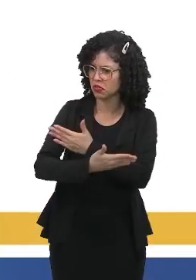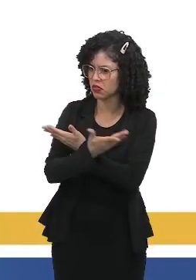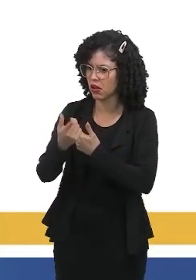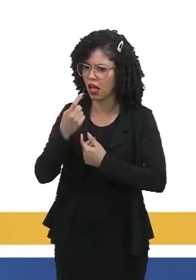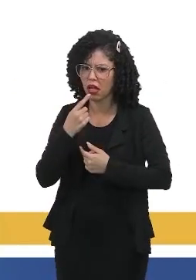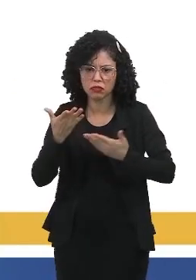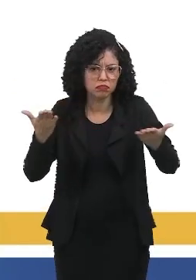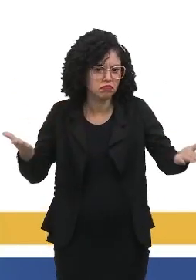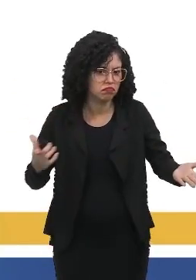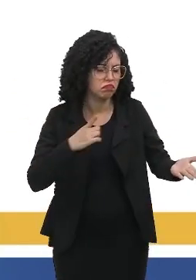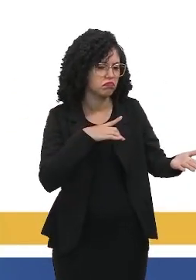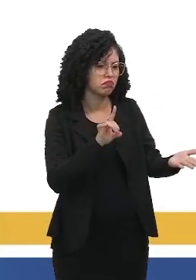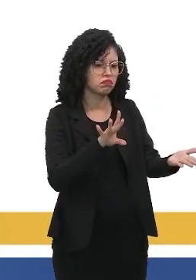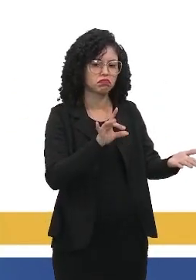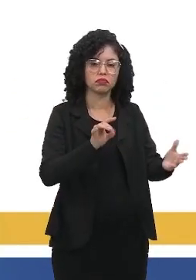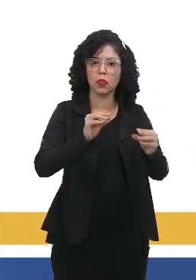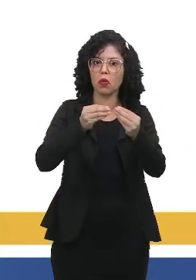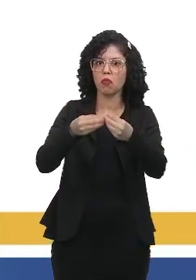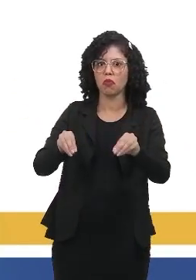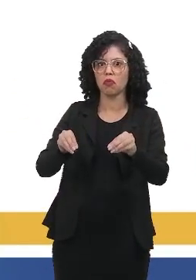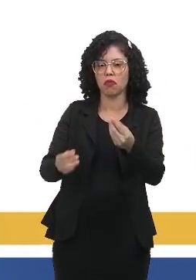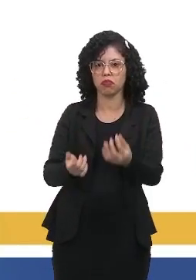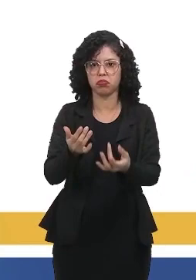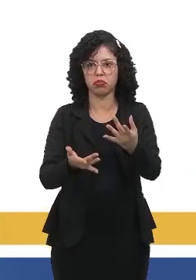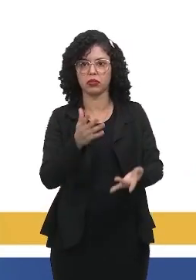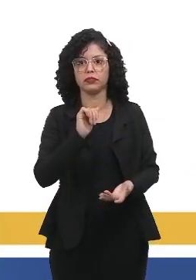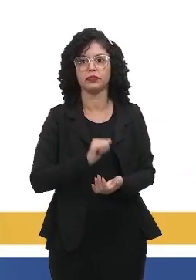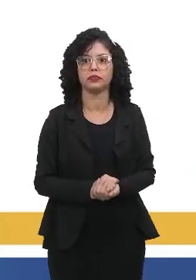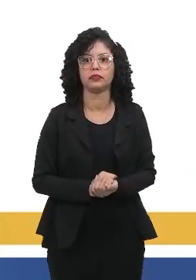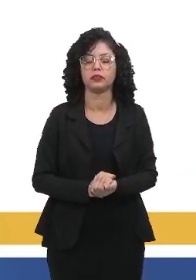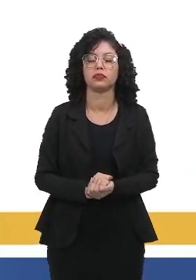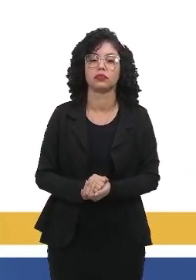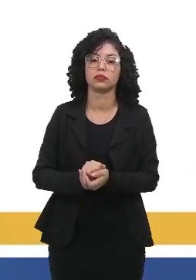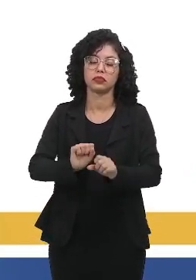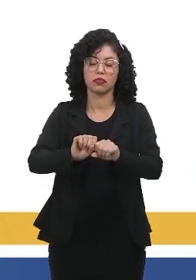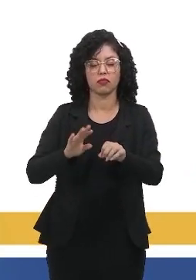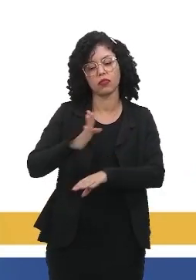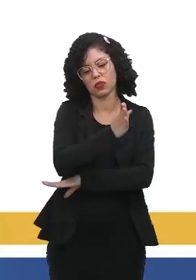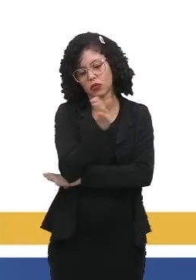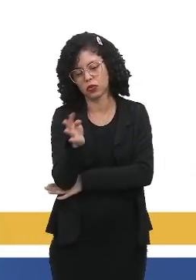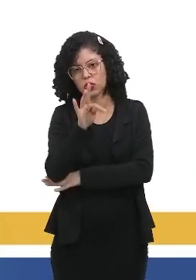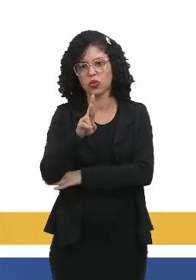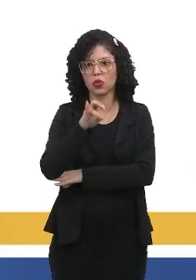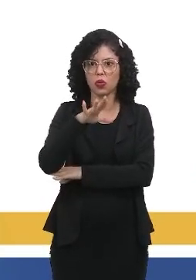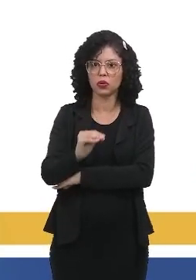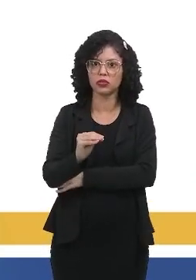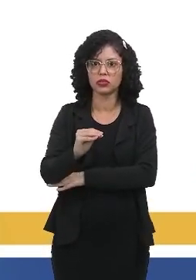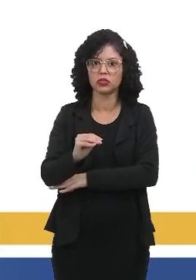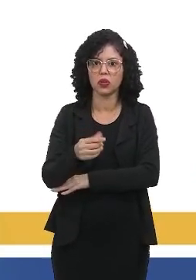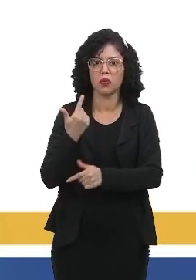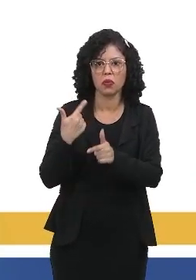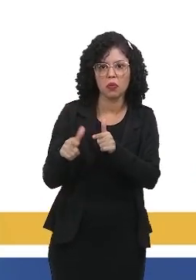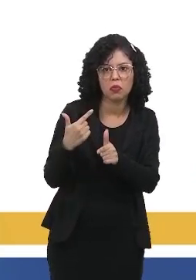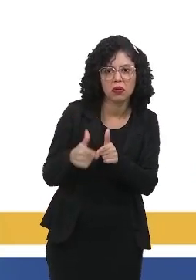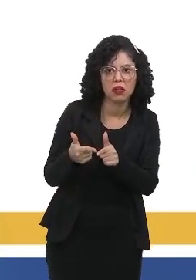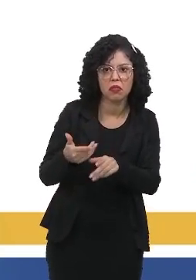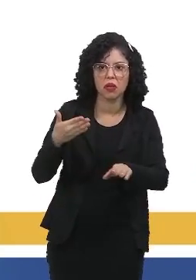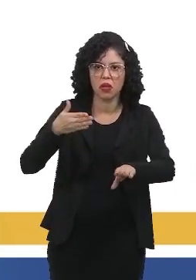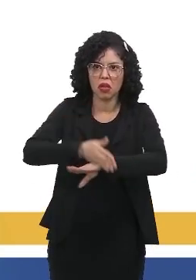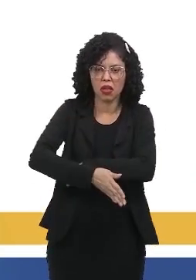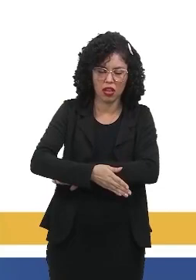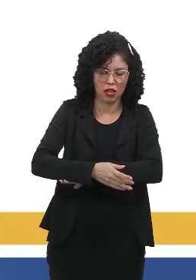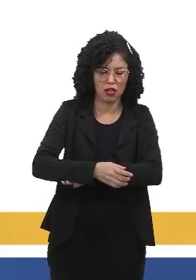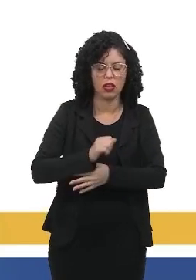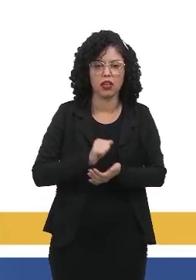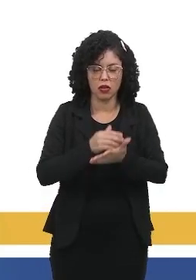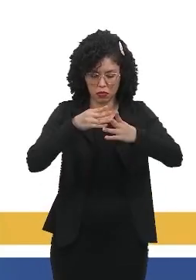língua tivesse um ovo quente era um arado torto deformado que penetrava a